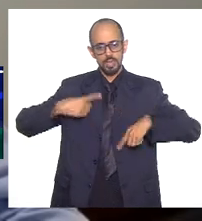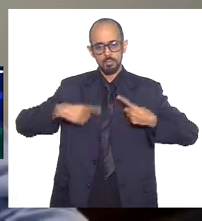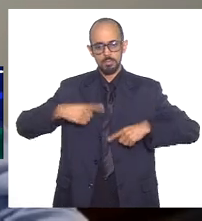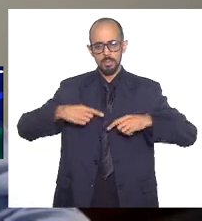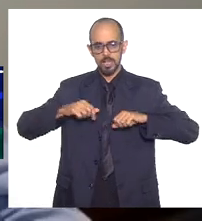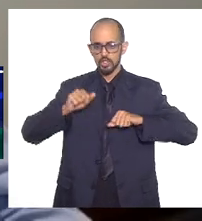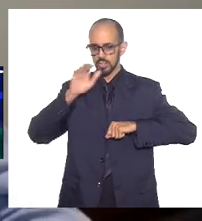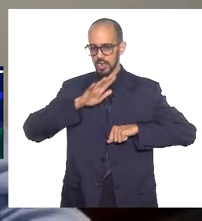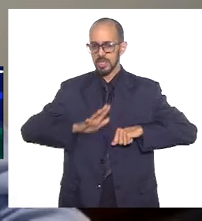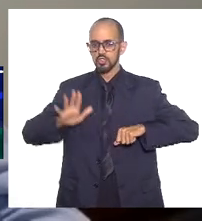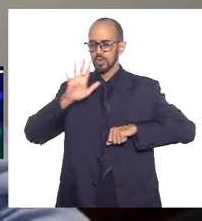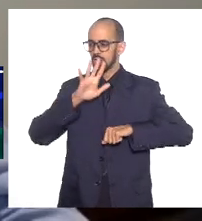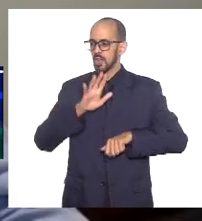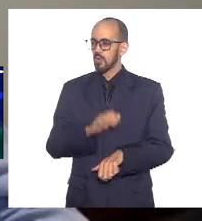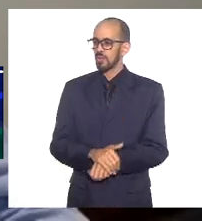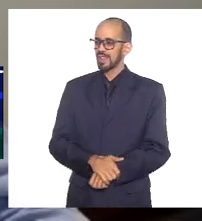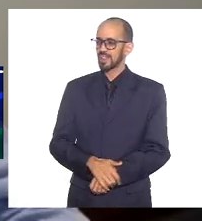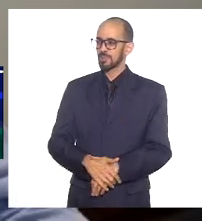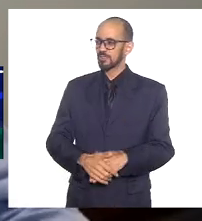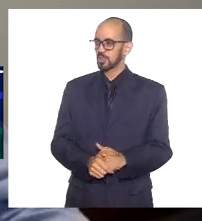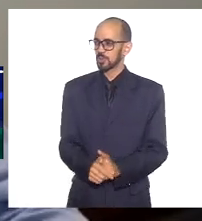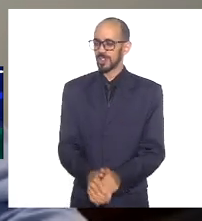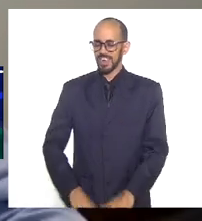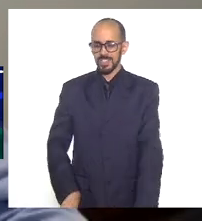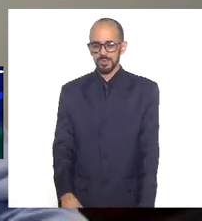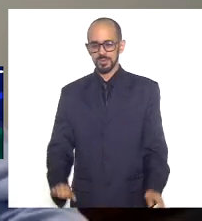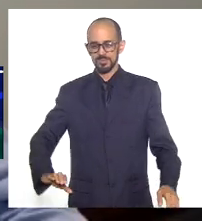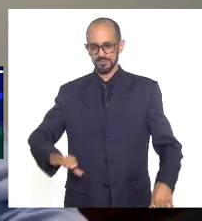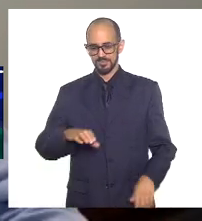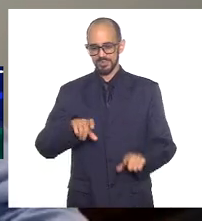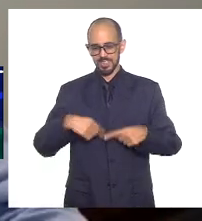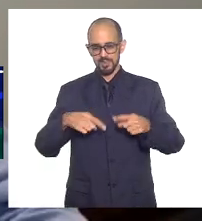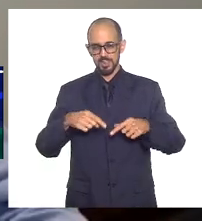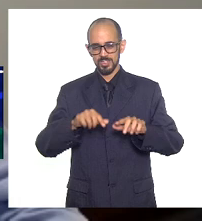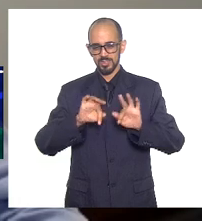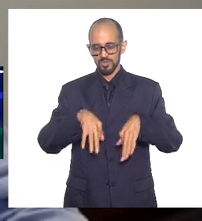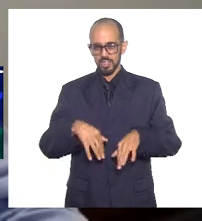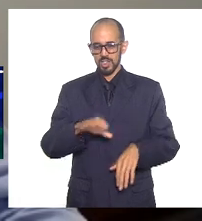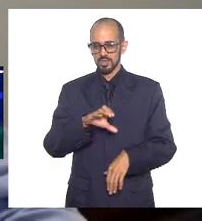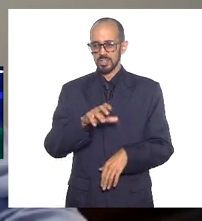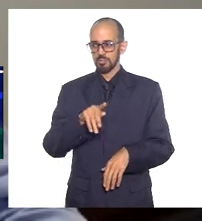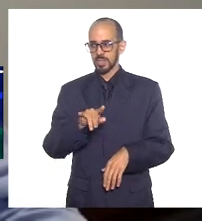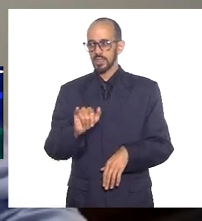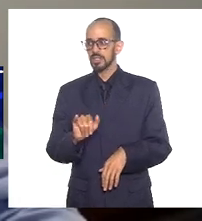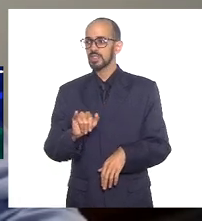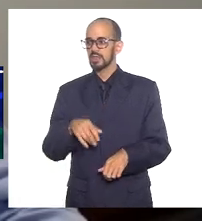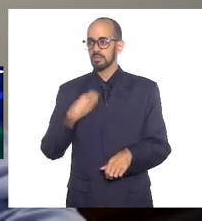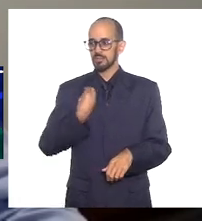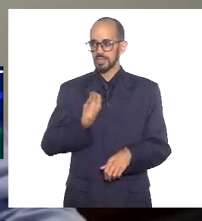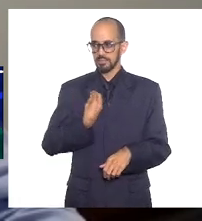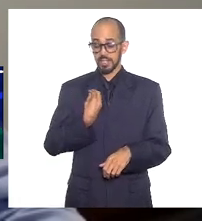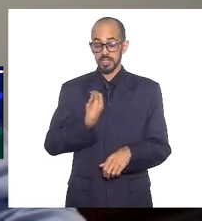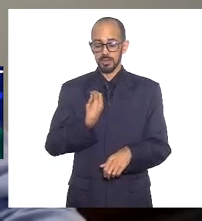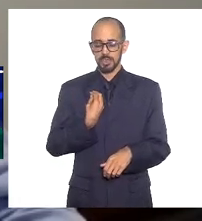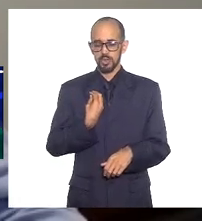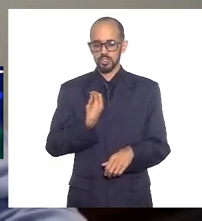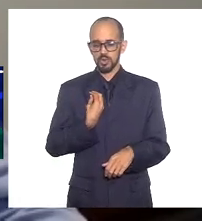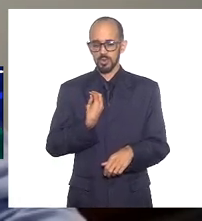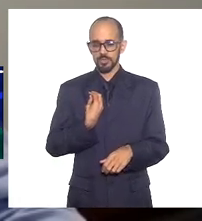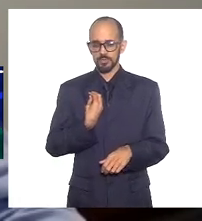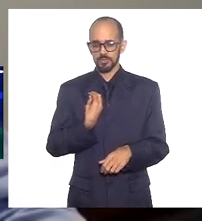sobre essa questão e por último a CPI das participações especiais que já conseguiu produzir um efeito